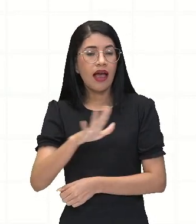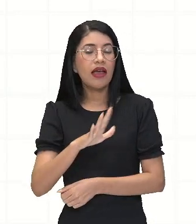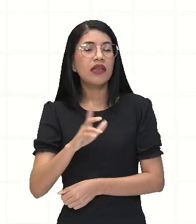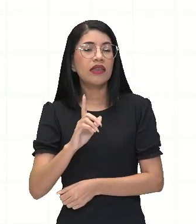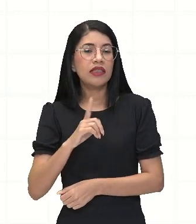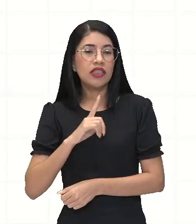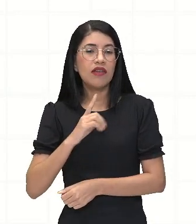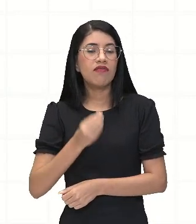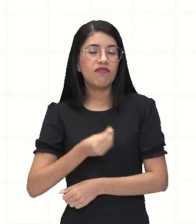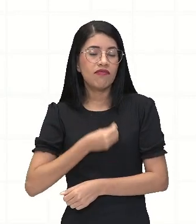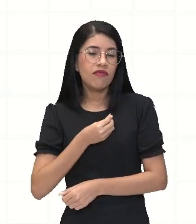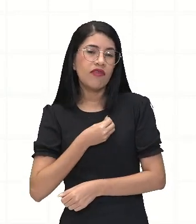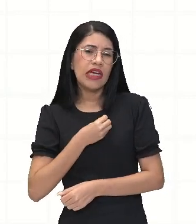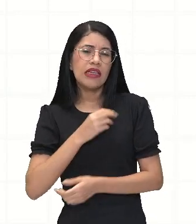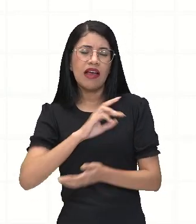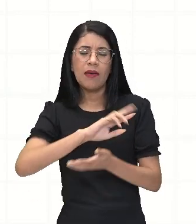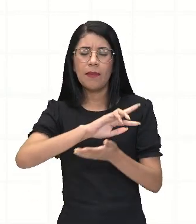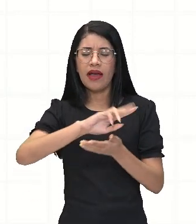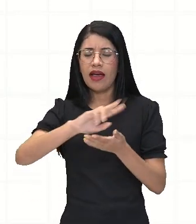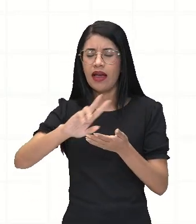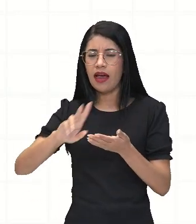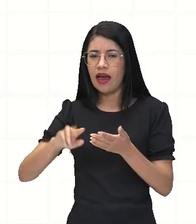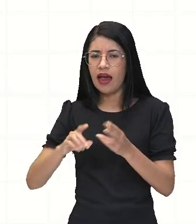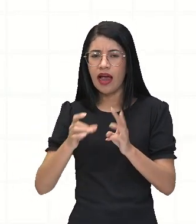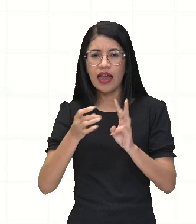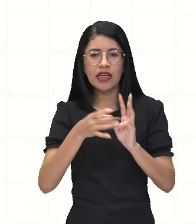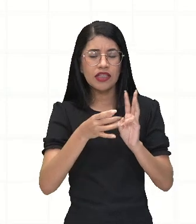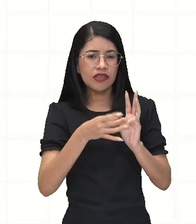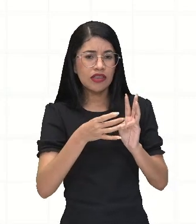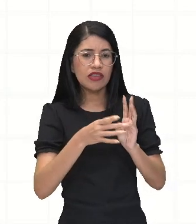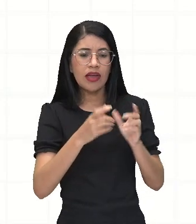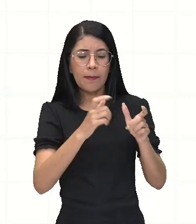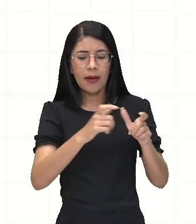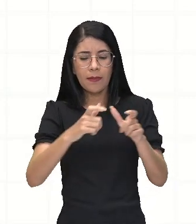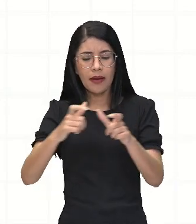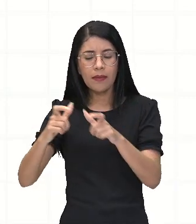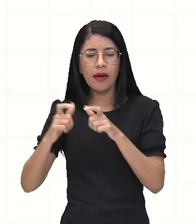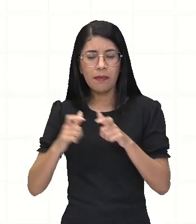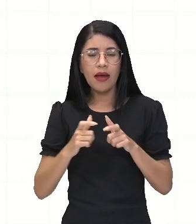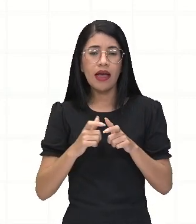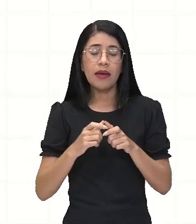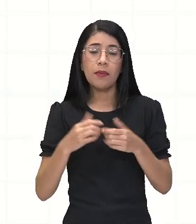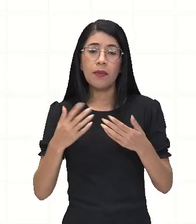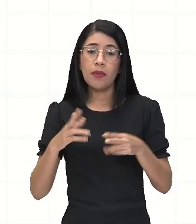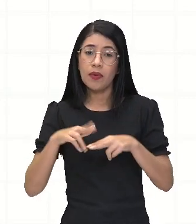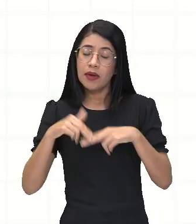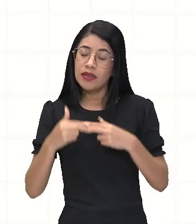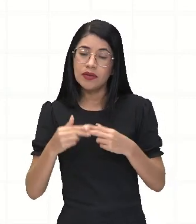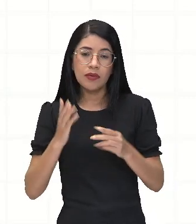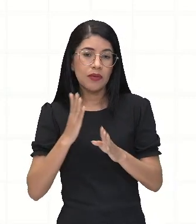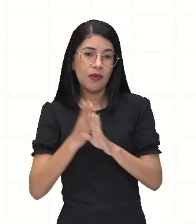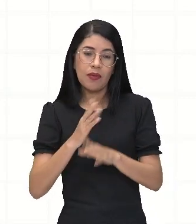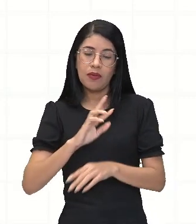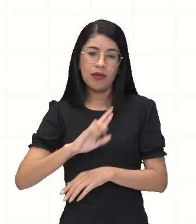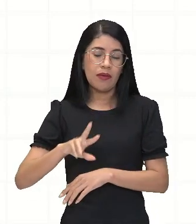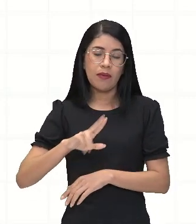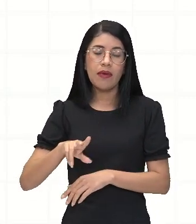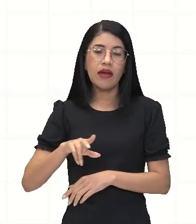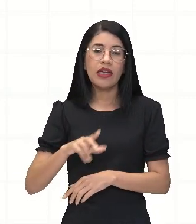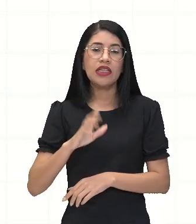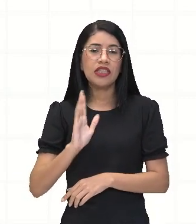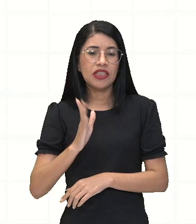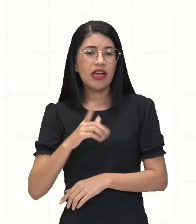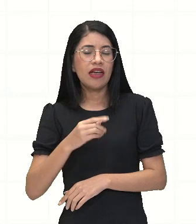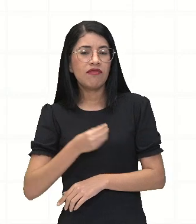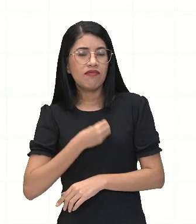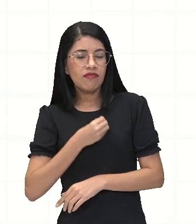moravam milhares de povos indígenas, portanto, não tem como se descobrir algo que já era habitado, que já era